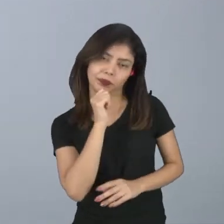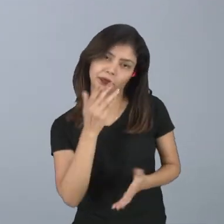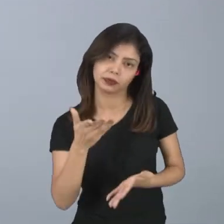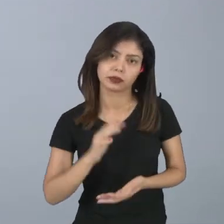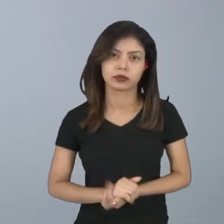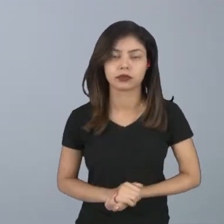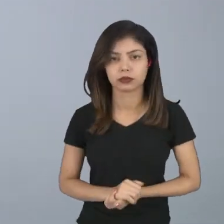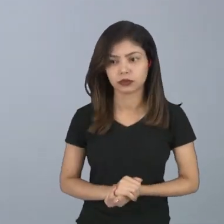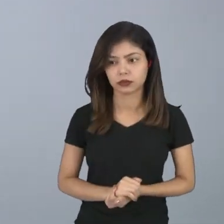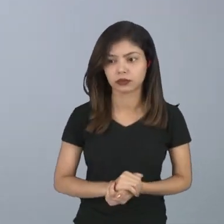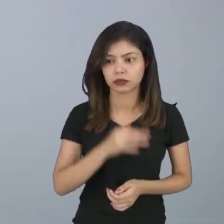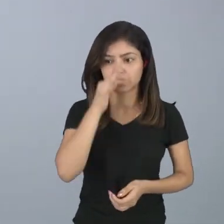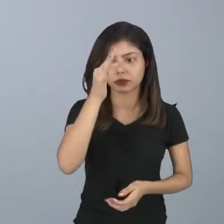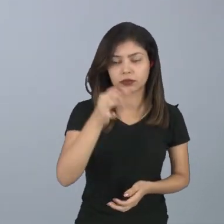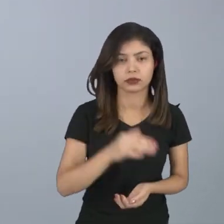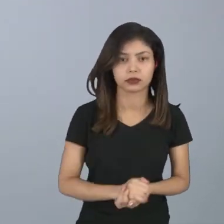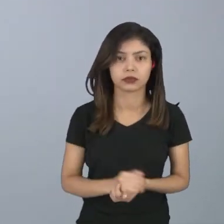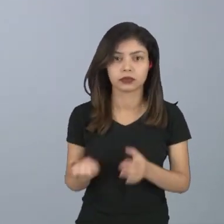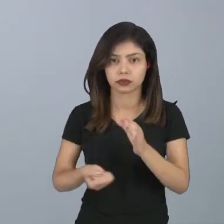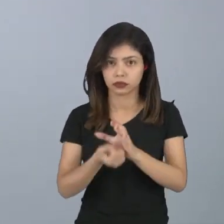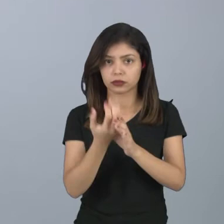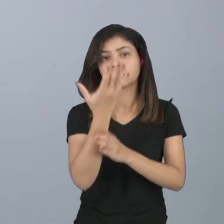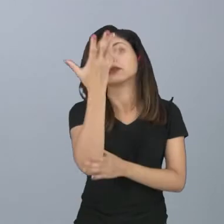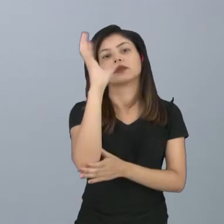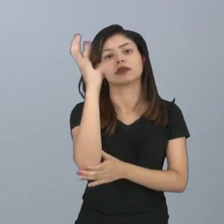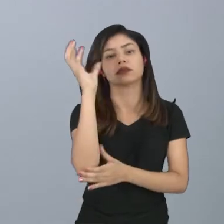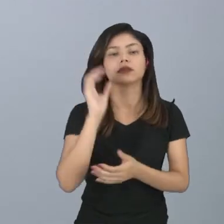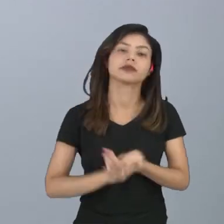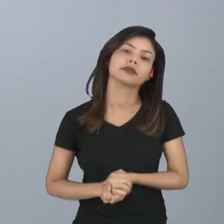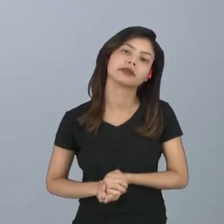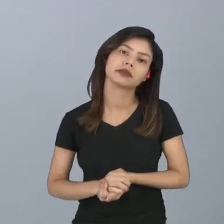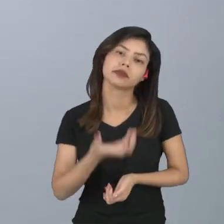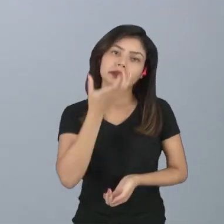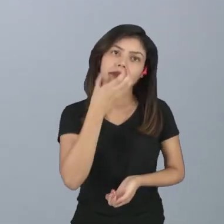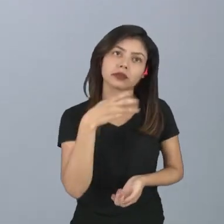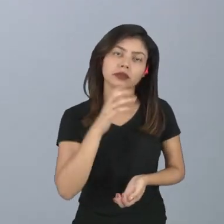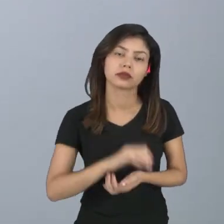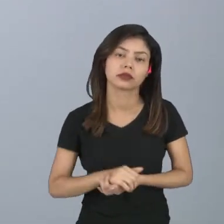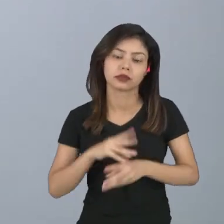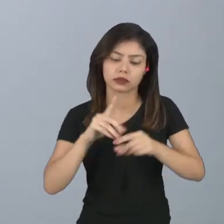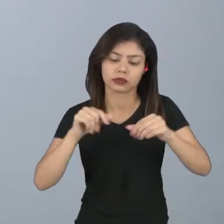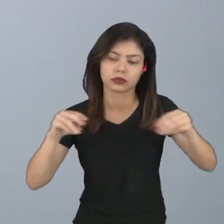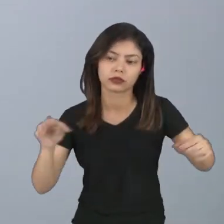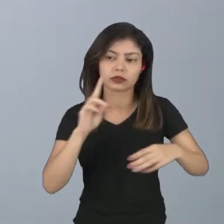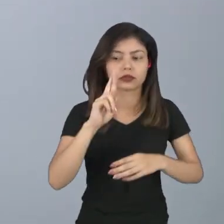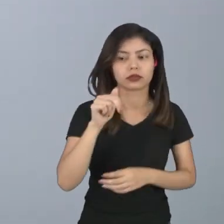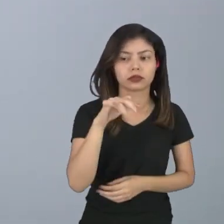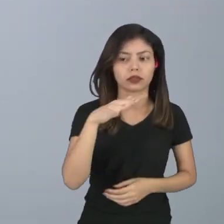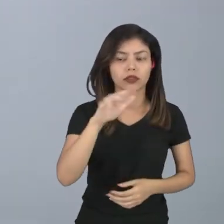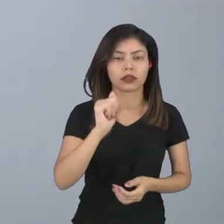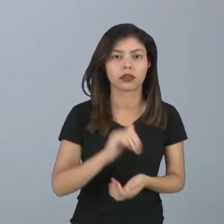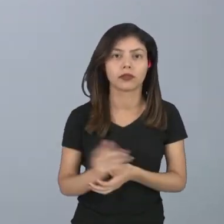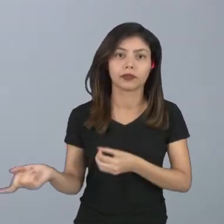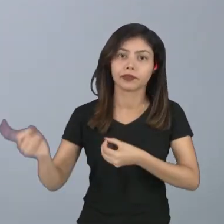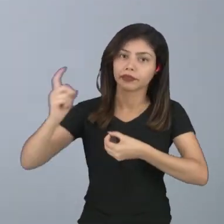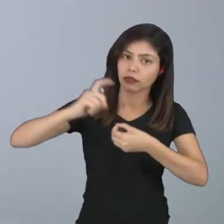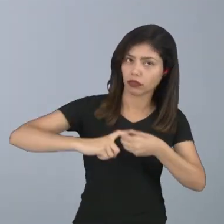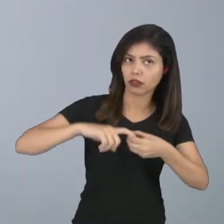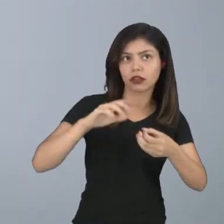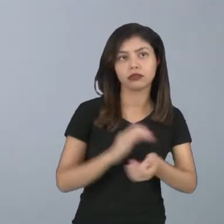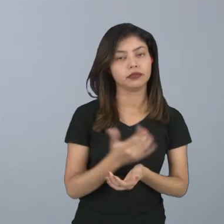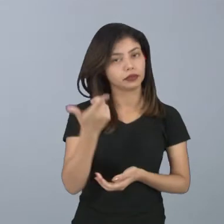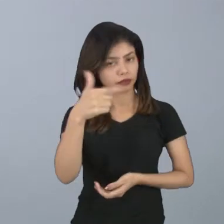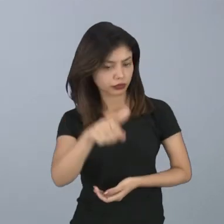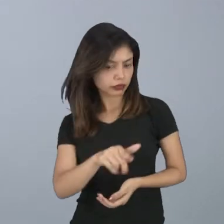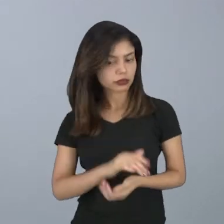de frutificar ali sementes, germinar sementes, né, transgênicas, e aí justamente volta lá